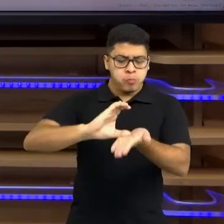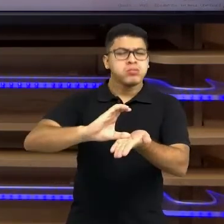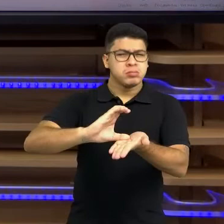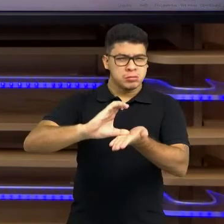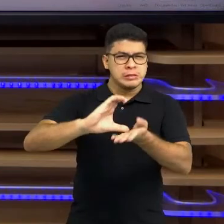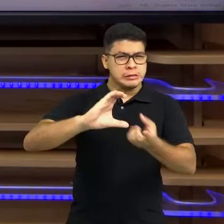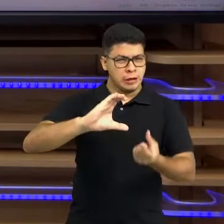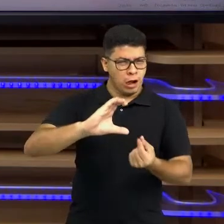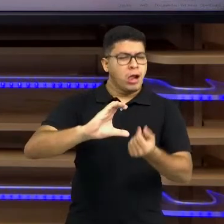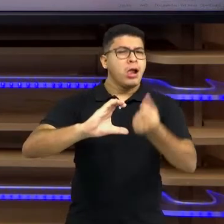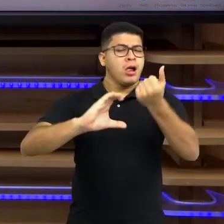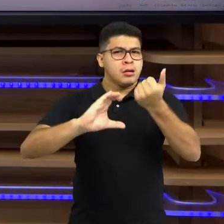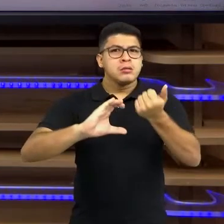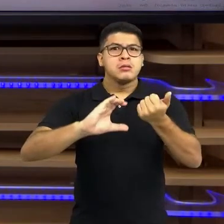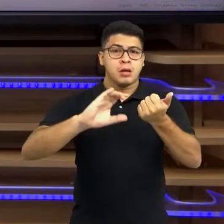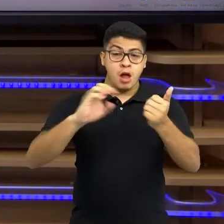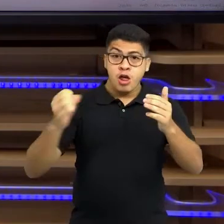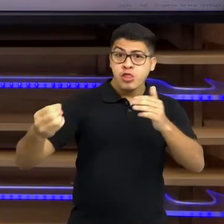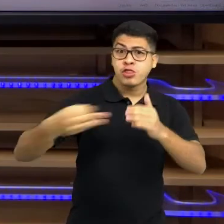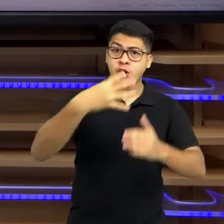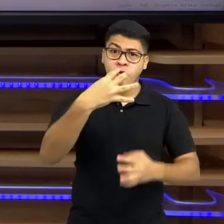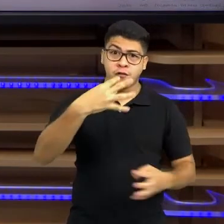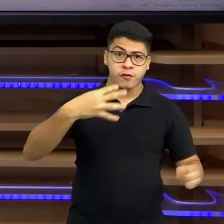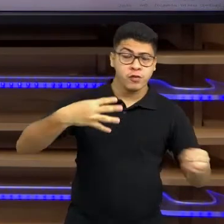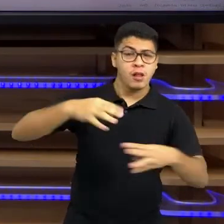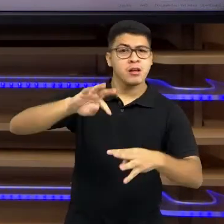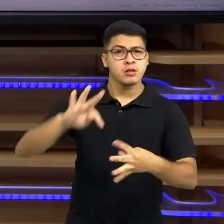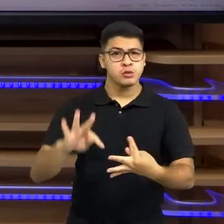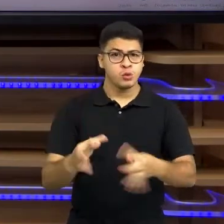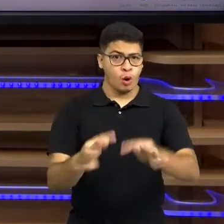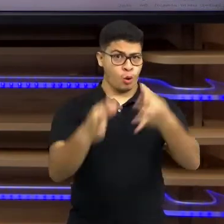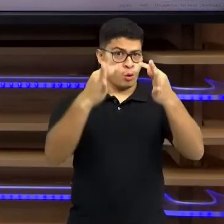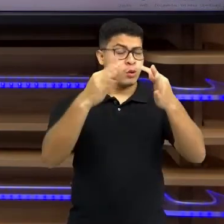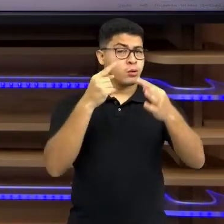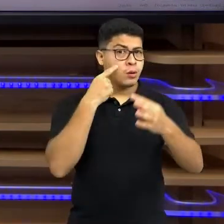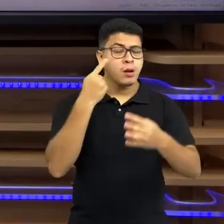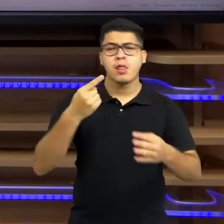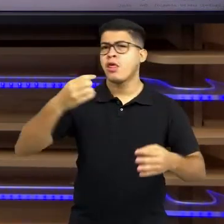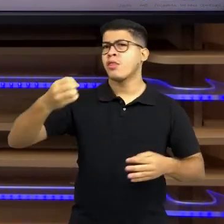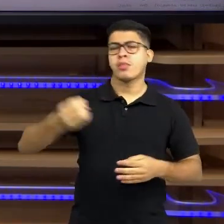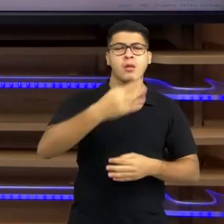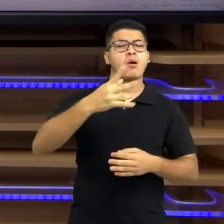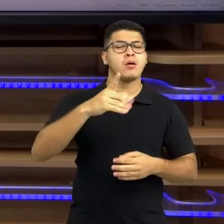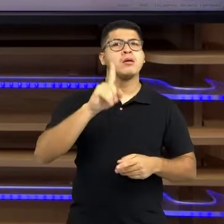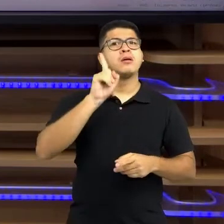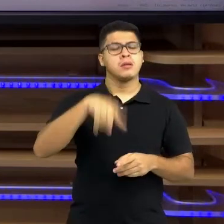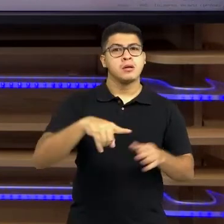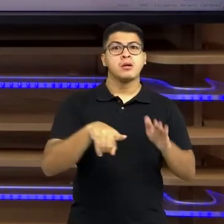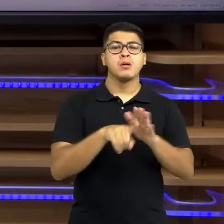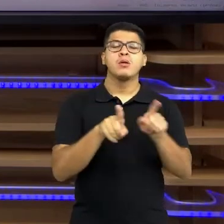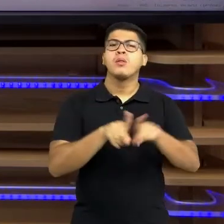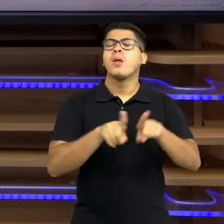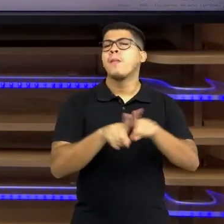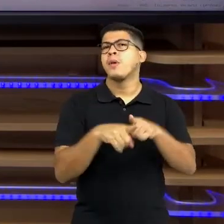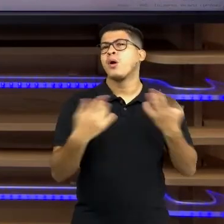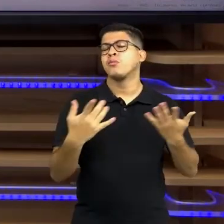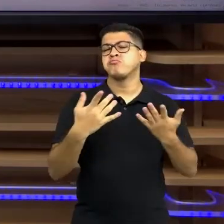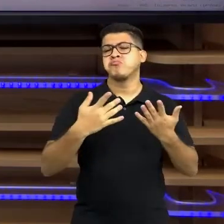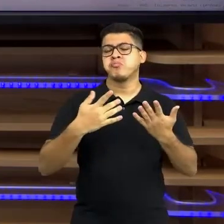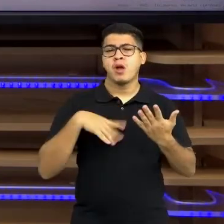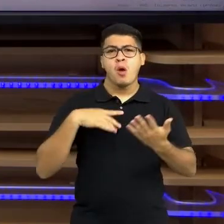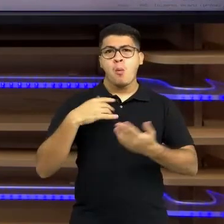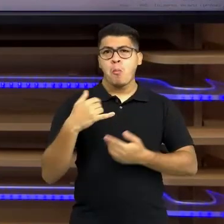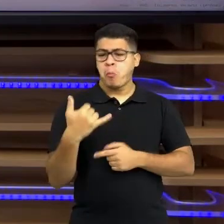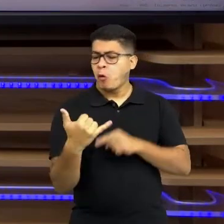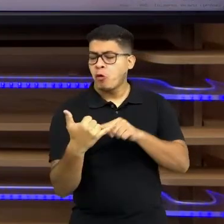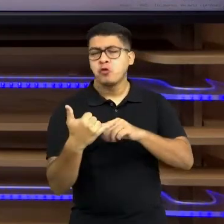muito em produção de novas tecnologias, tanto que a cada ano, por exemplo, nós temos novos aparelhos eletrônicos sendo produzidos por